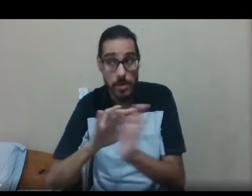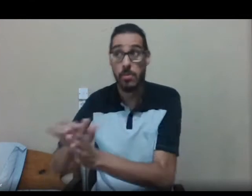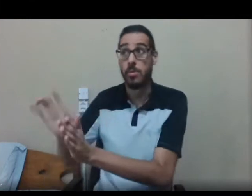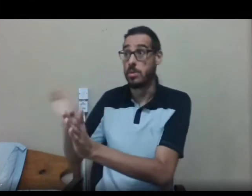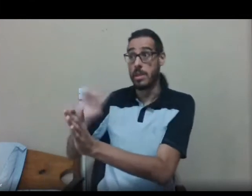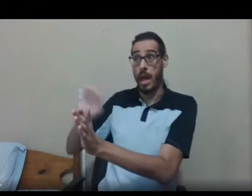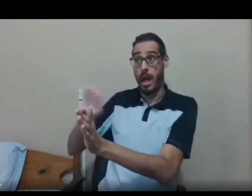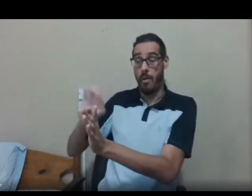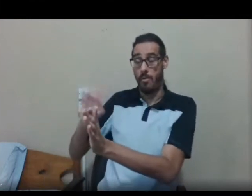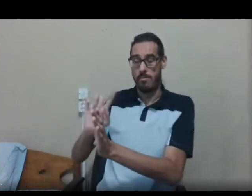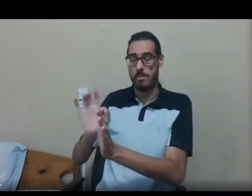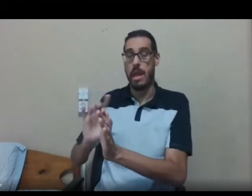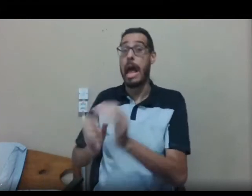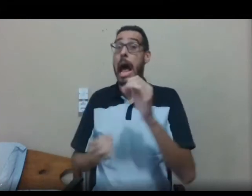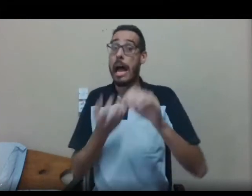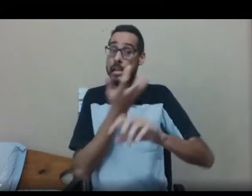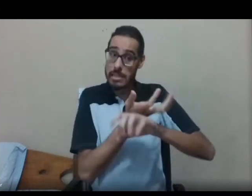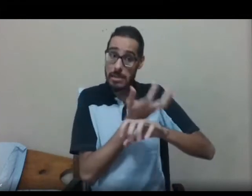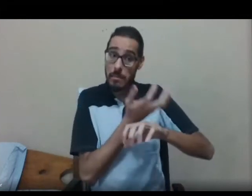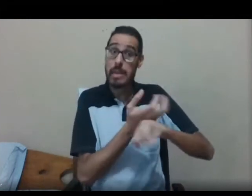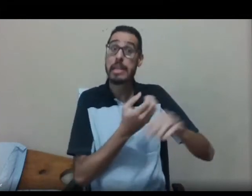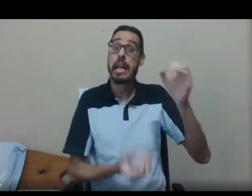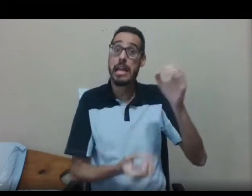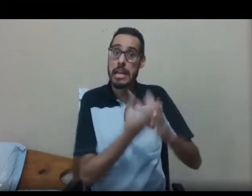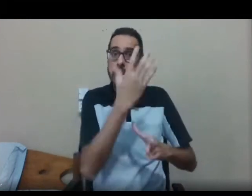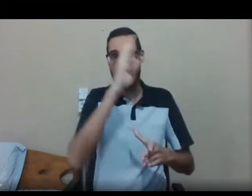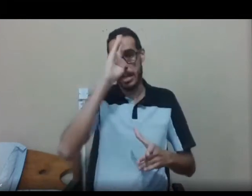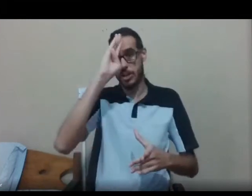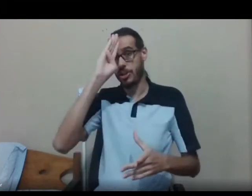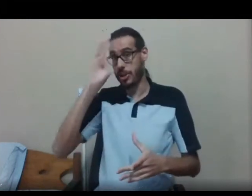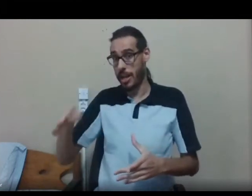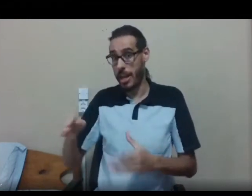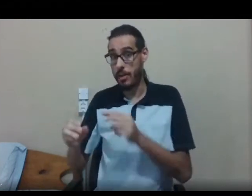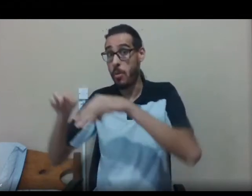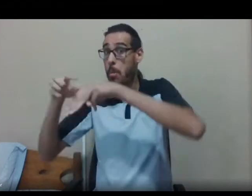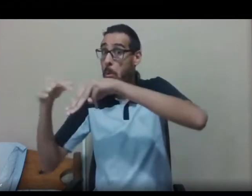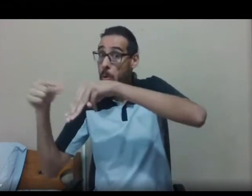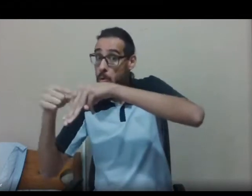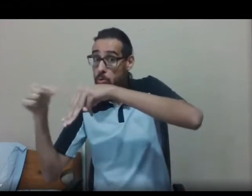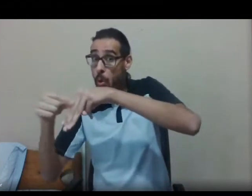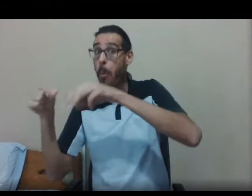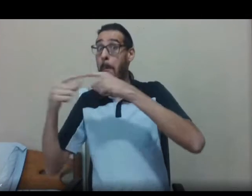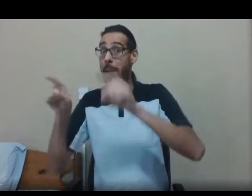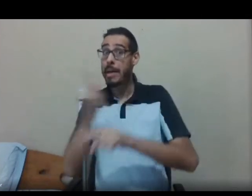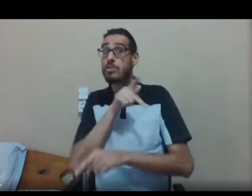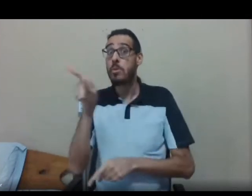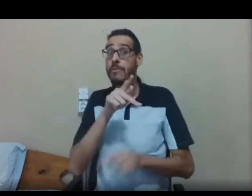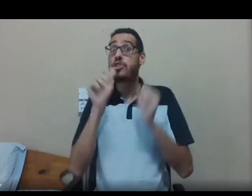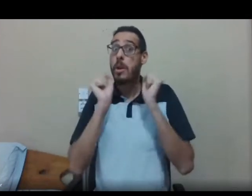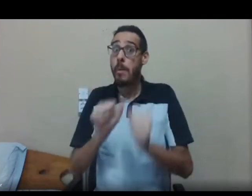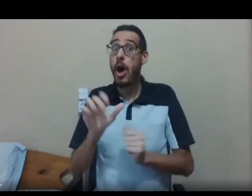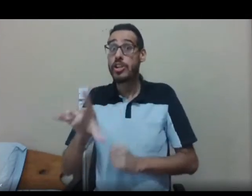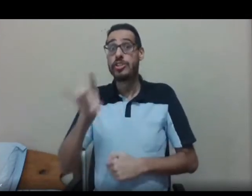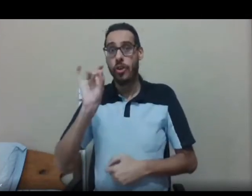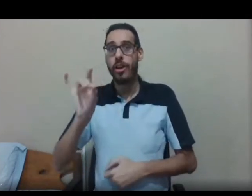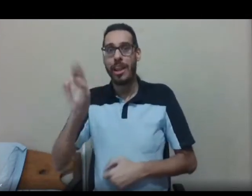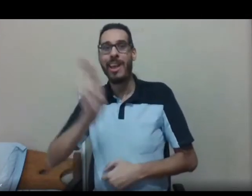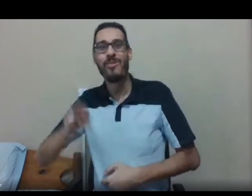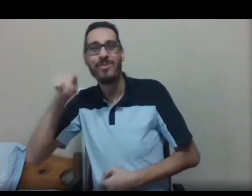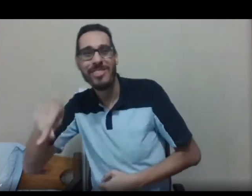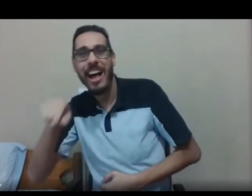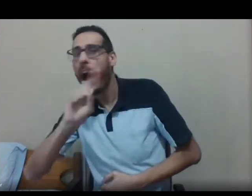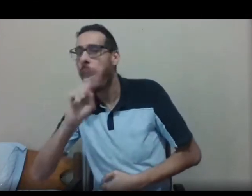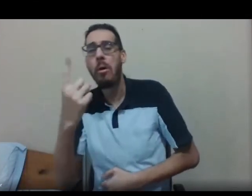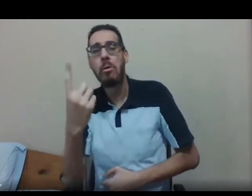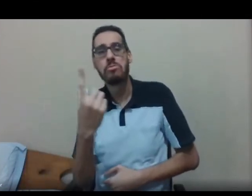obrigado. É só porque não há automatização, professor, nesse momento. A SEAD cria, mas fica